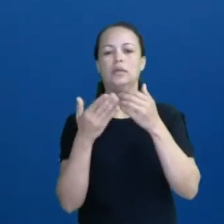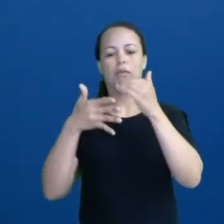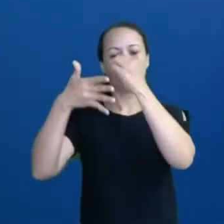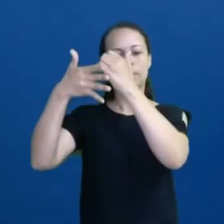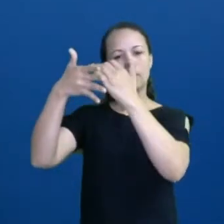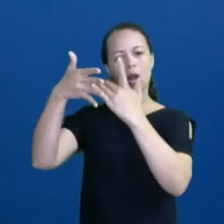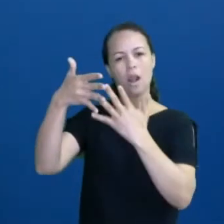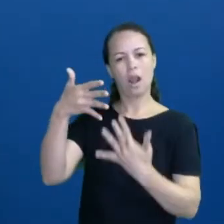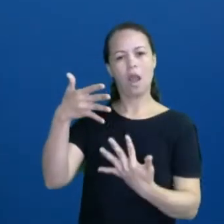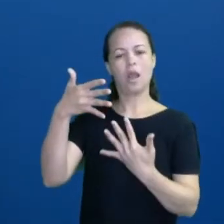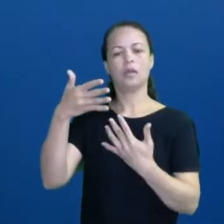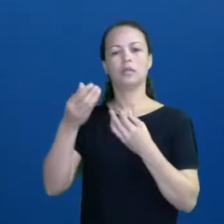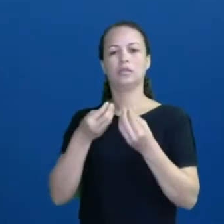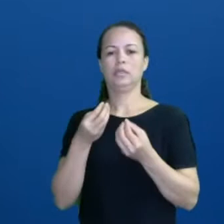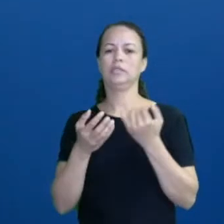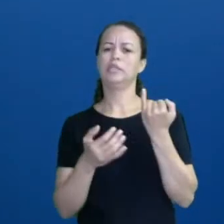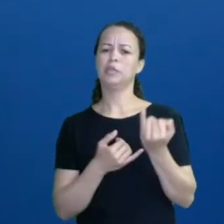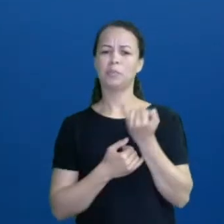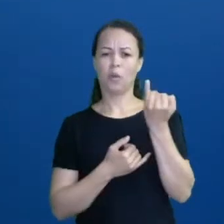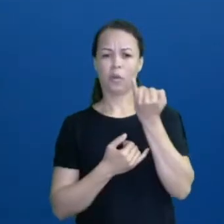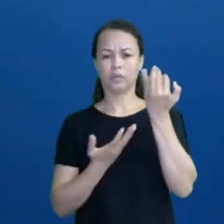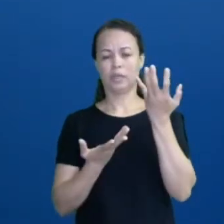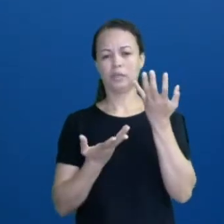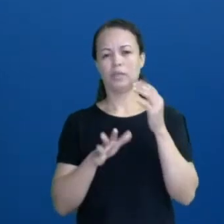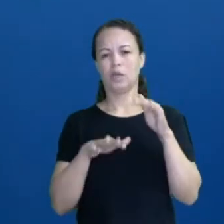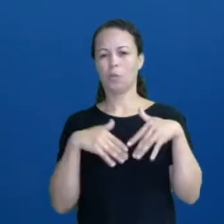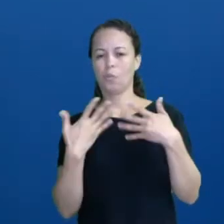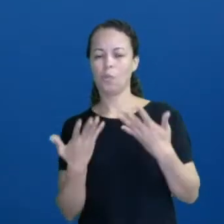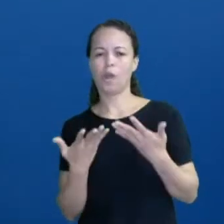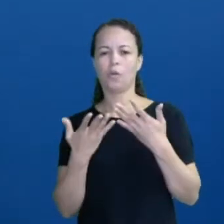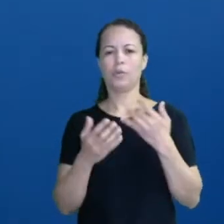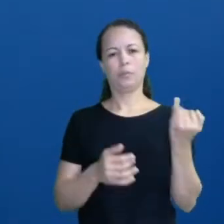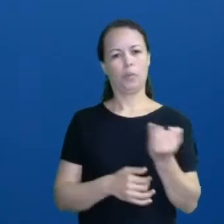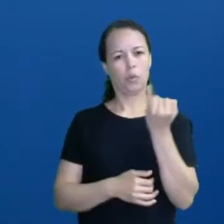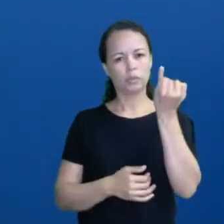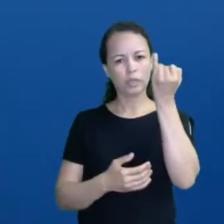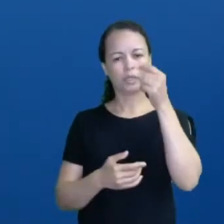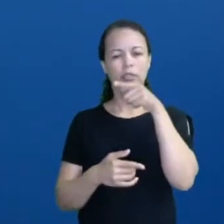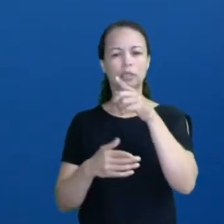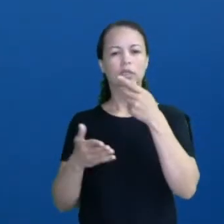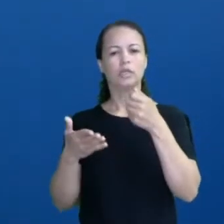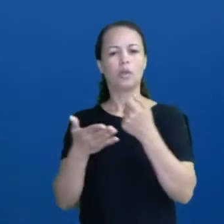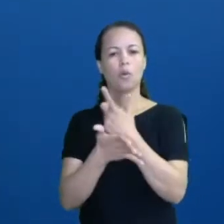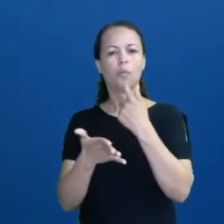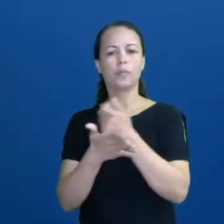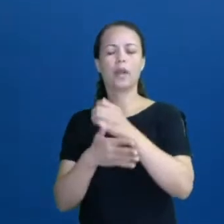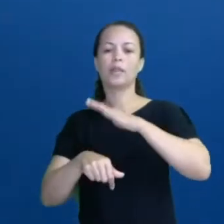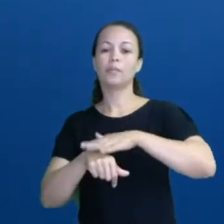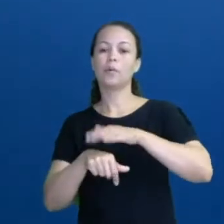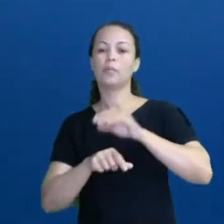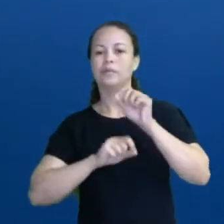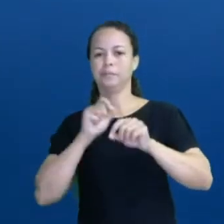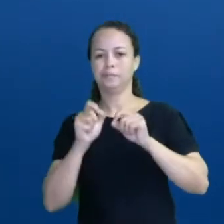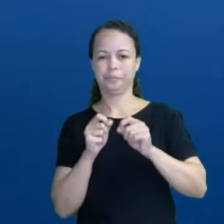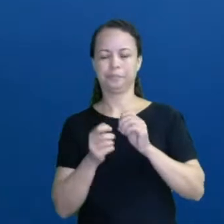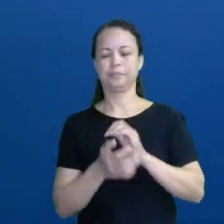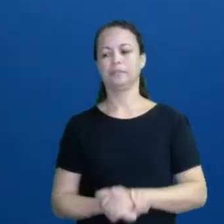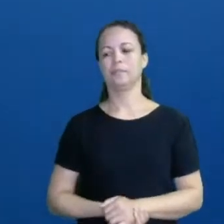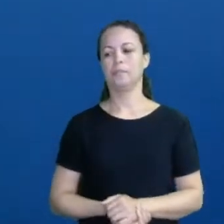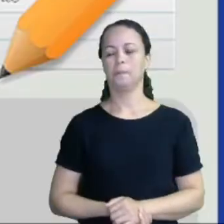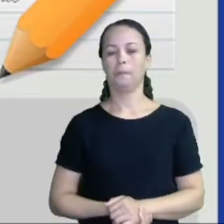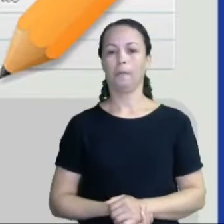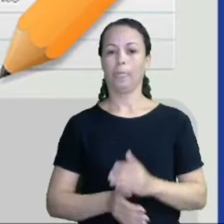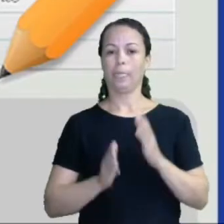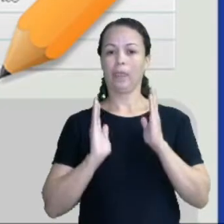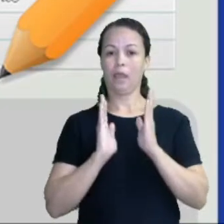ordem de importância, ou seja, qual era o produto mais importante para eu comprar naquele momento. E agora, vamos ver aqui,